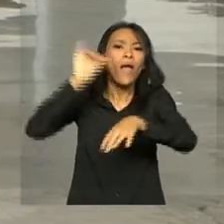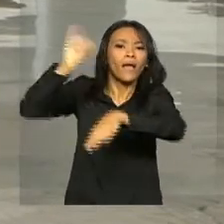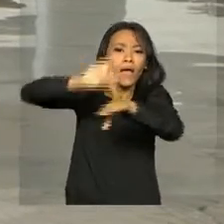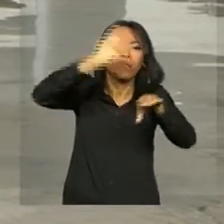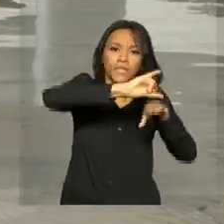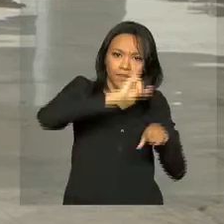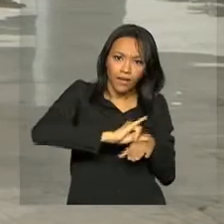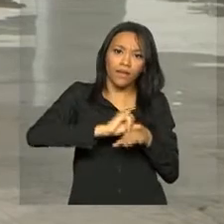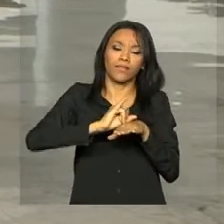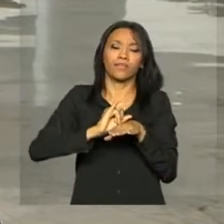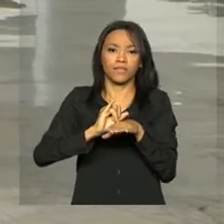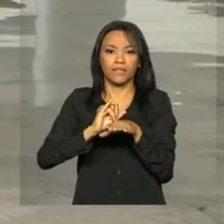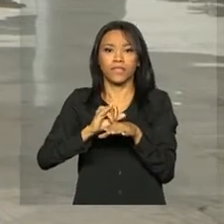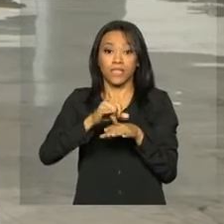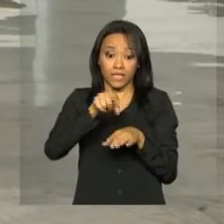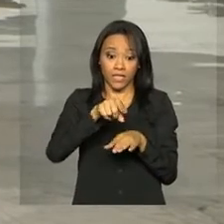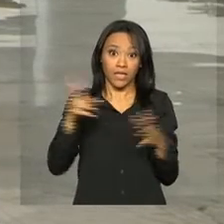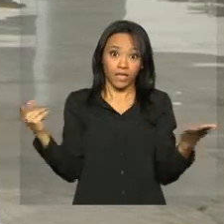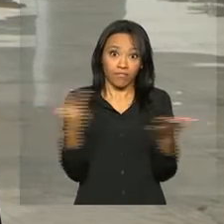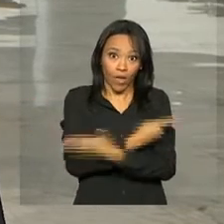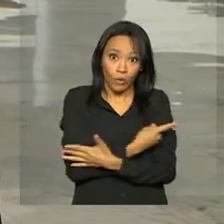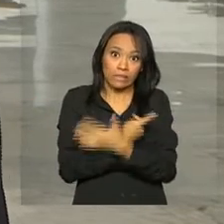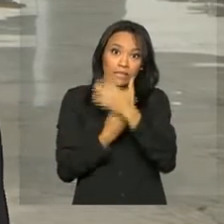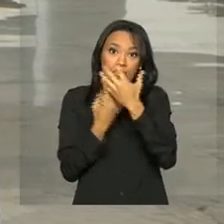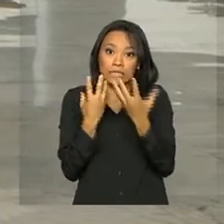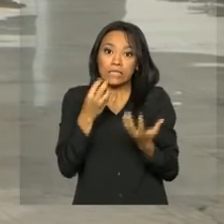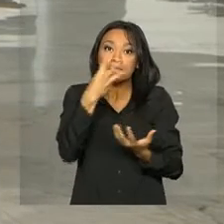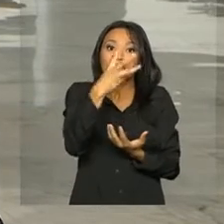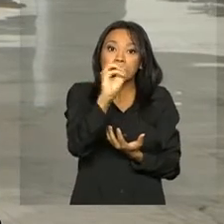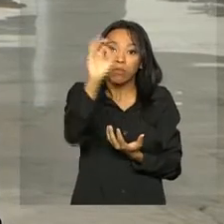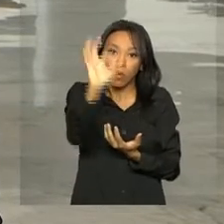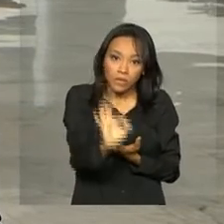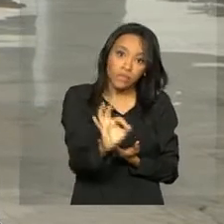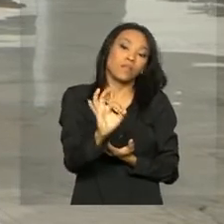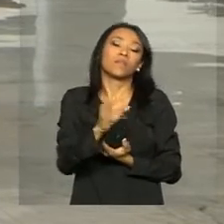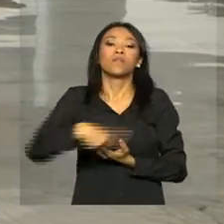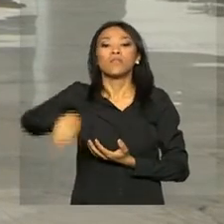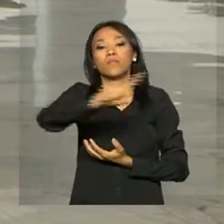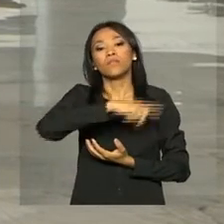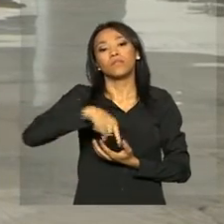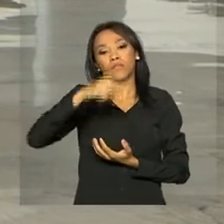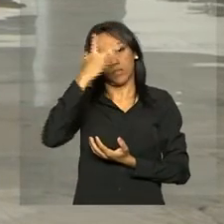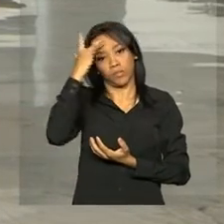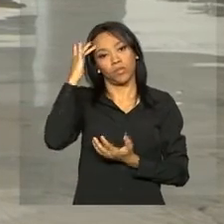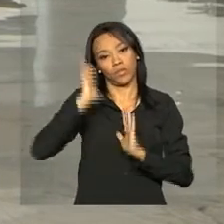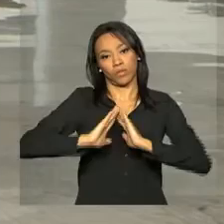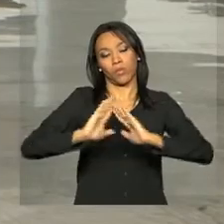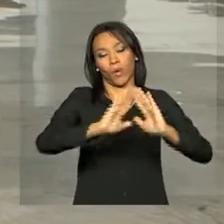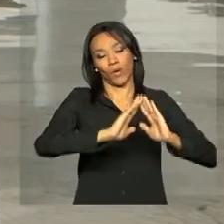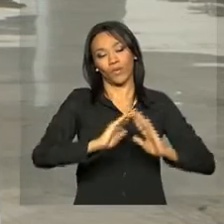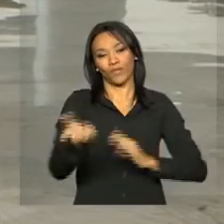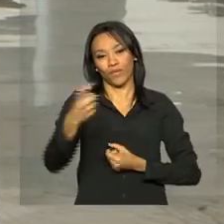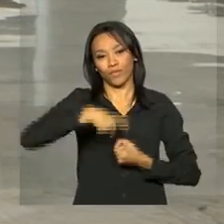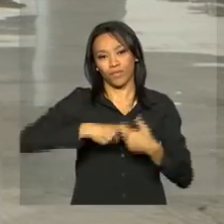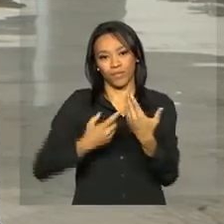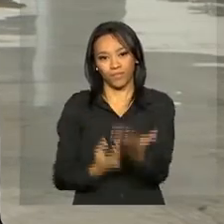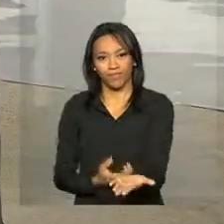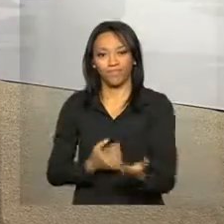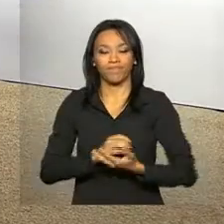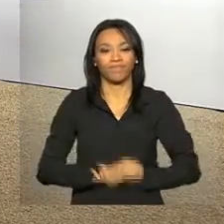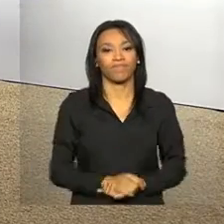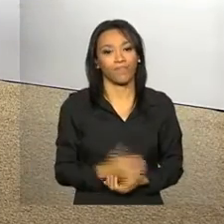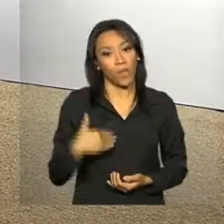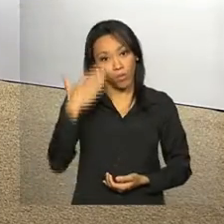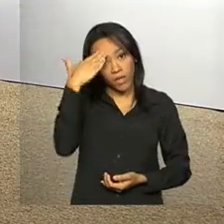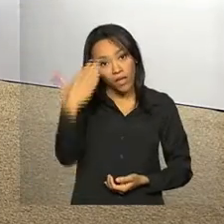regiões metropolitanas que concentram aí 30% da população brasileira já montamos com você no estúdio